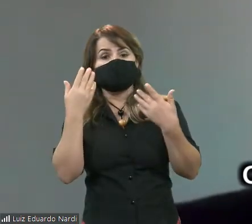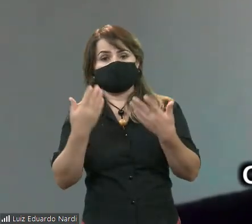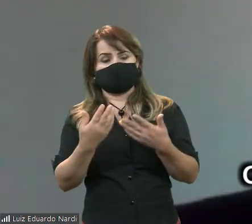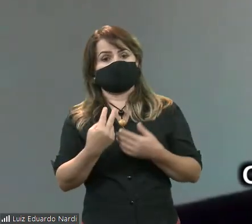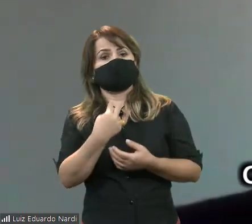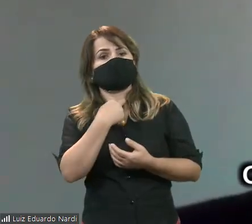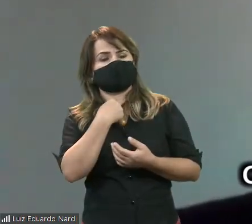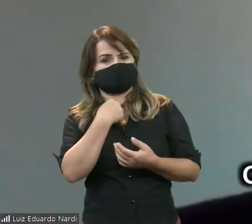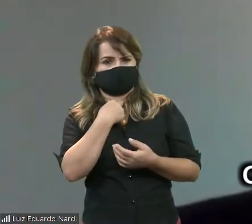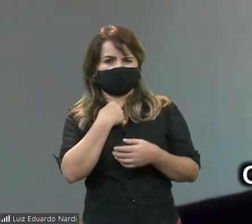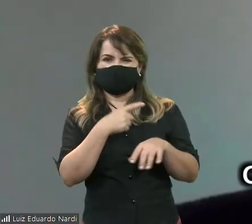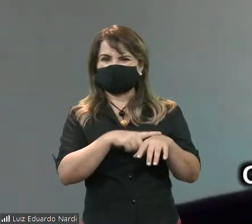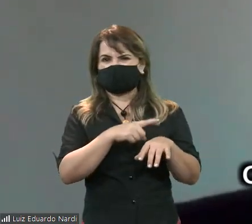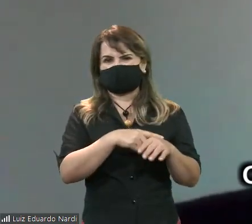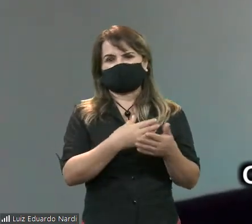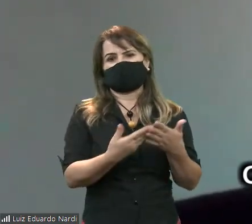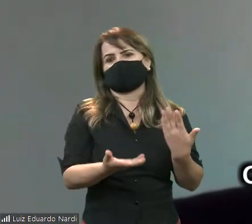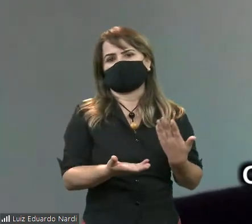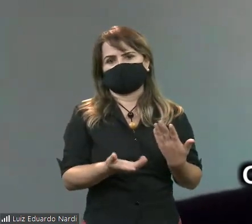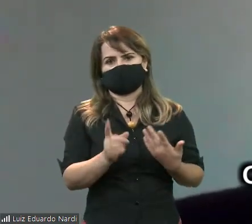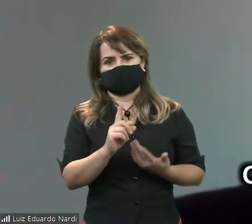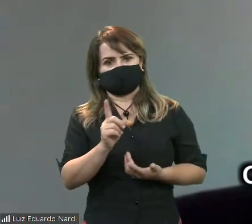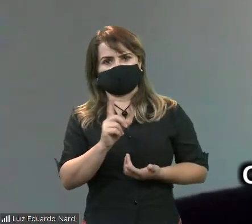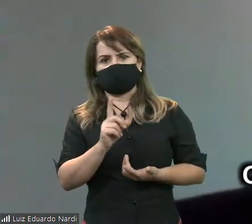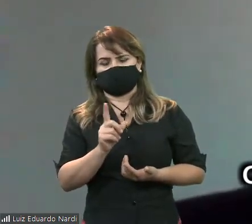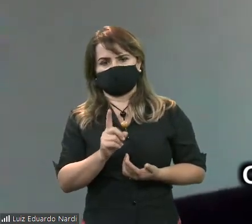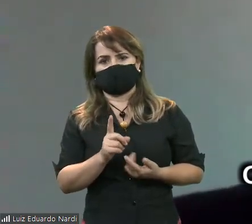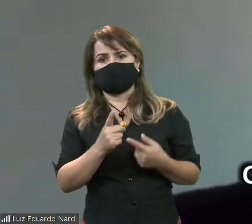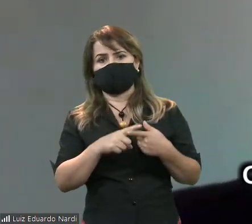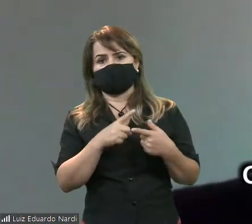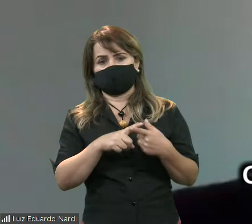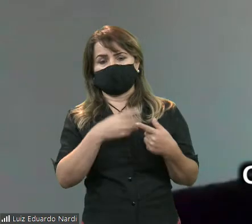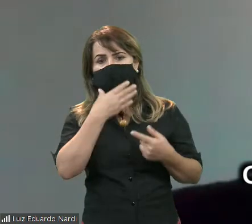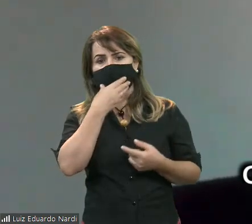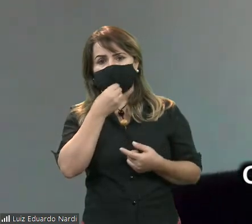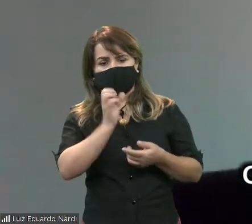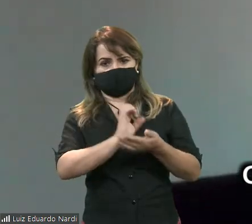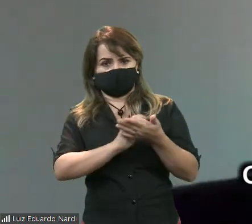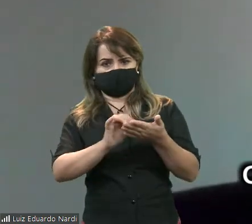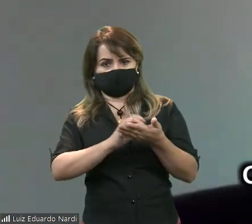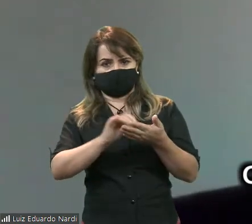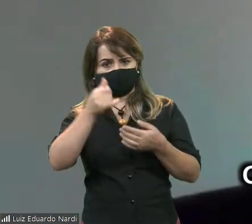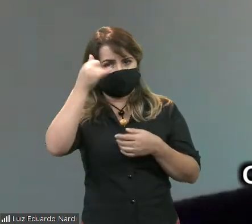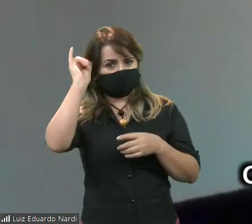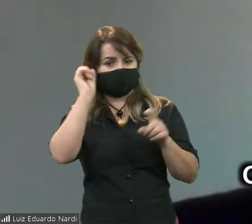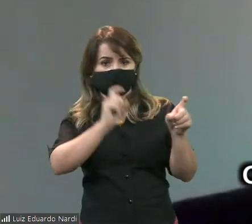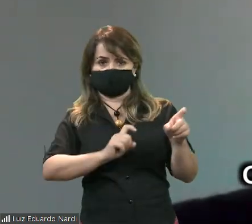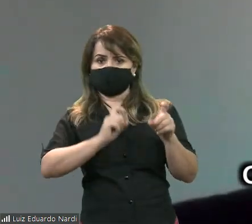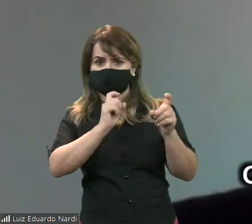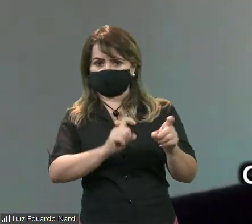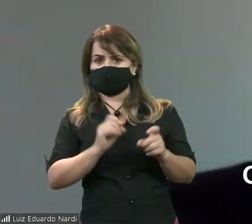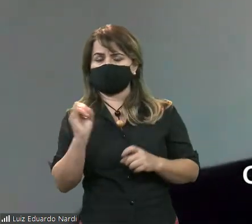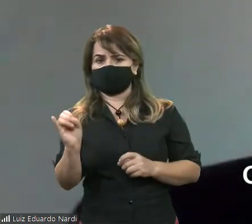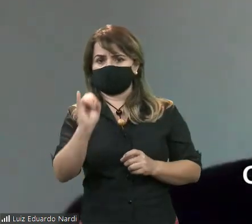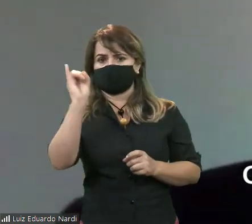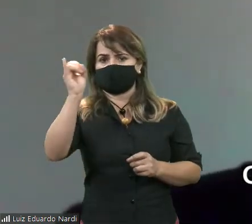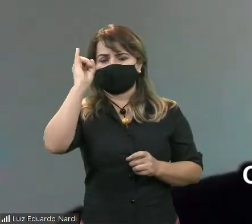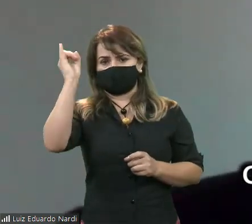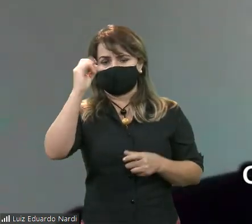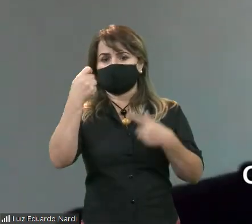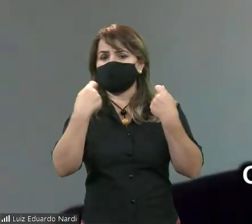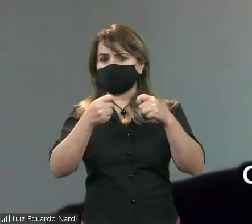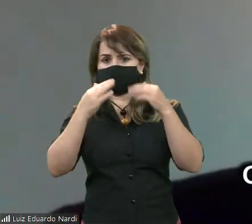perder tempo com isto. O seu secretário da Fazenda tem aí uma importância fundamental nesses momentos, que